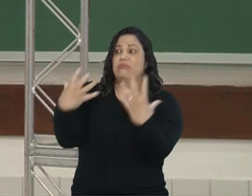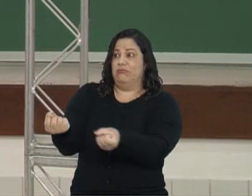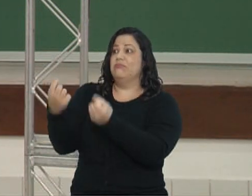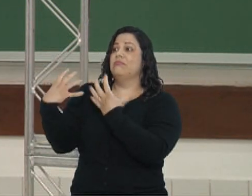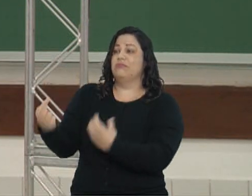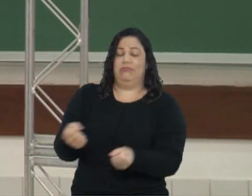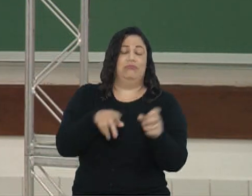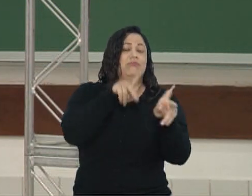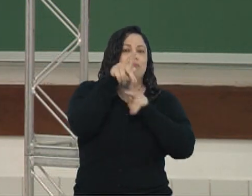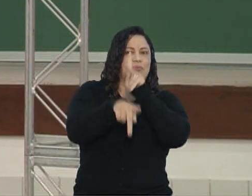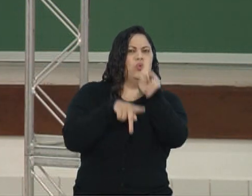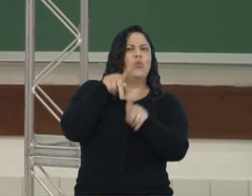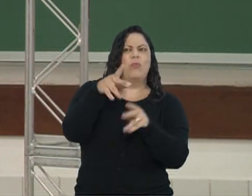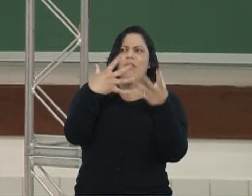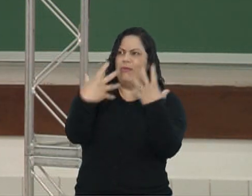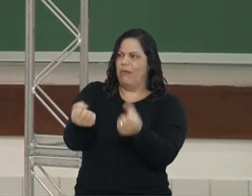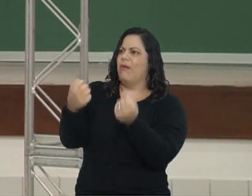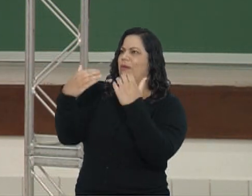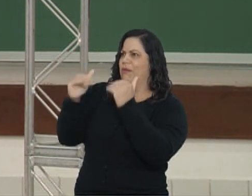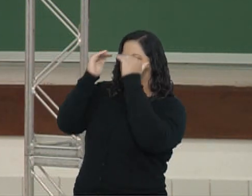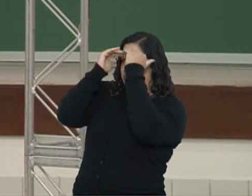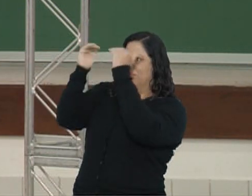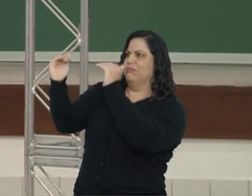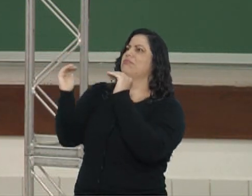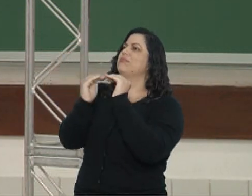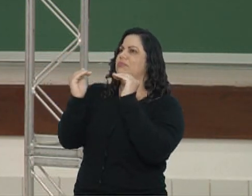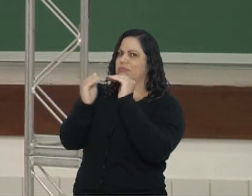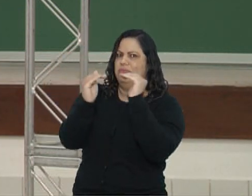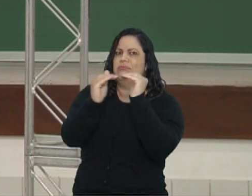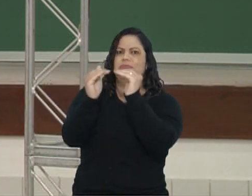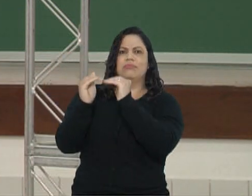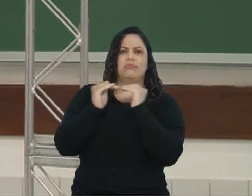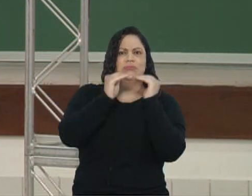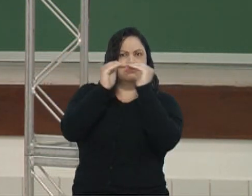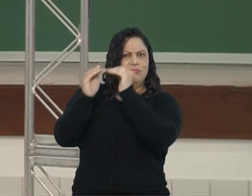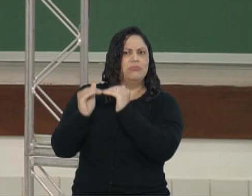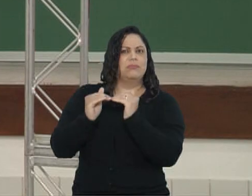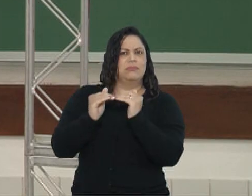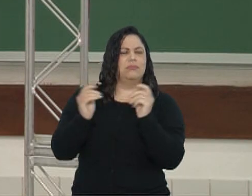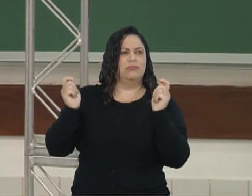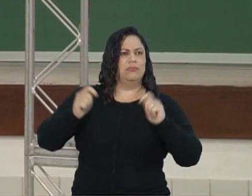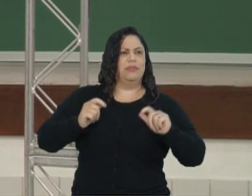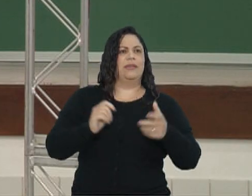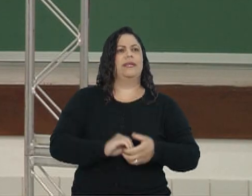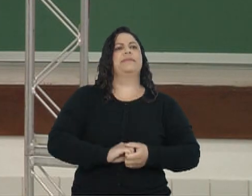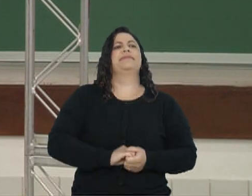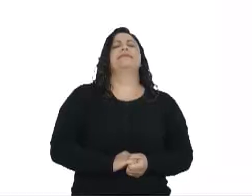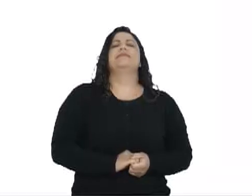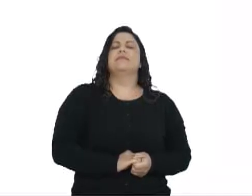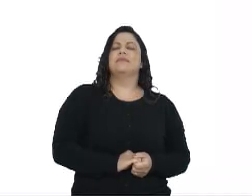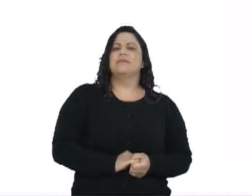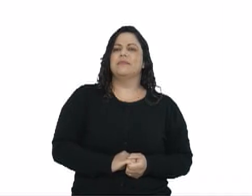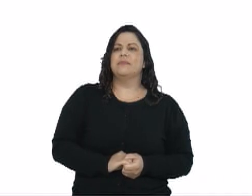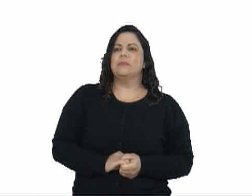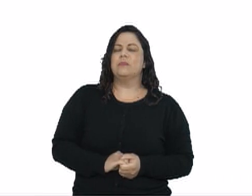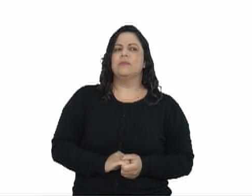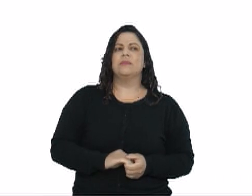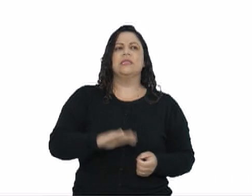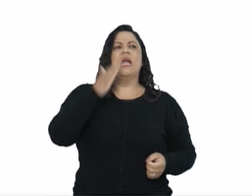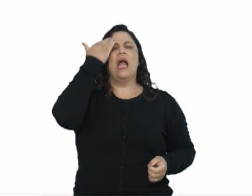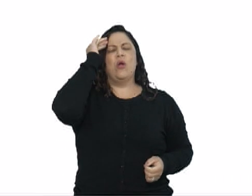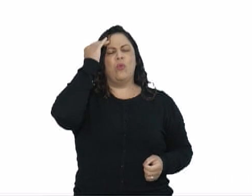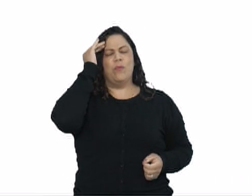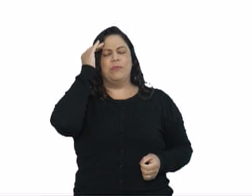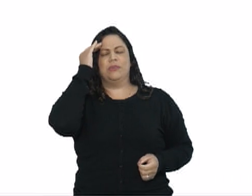até eram de fato aliadas do poder totalitário dos governos. Tá? A compreensão desses conceitos é